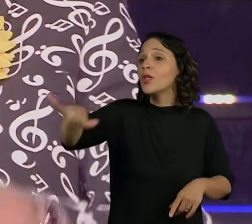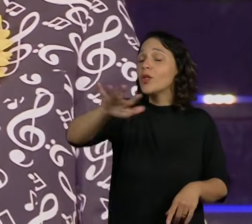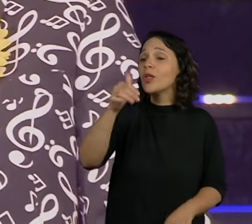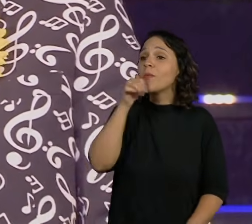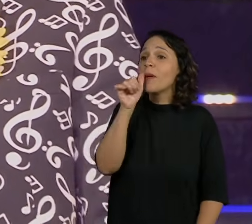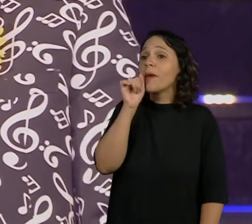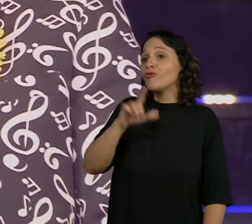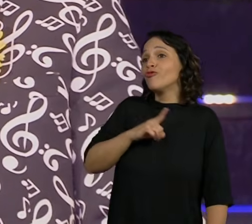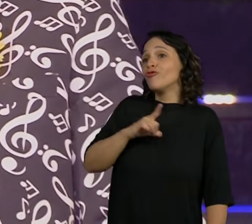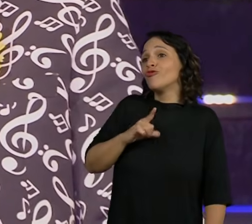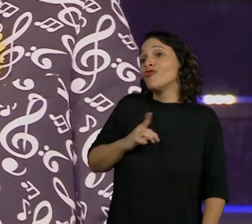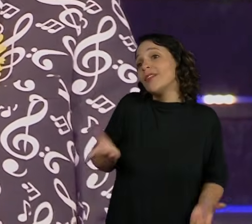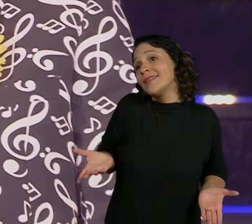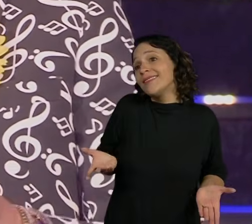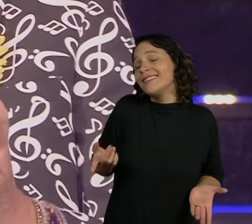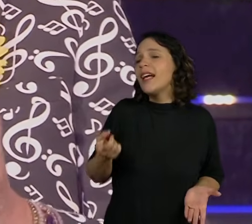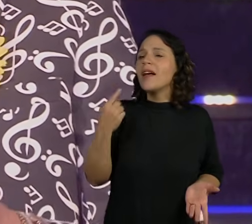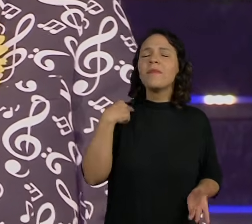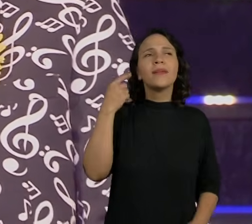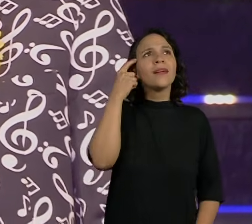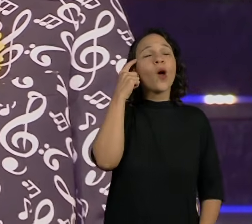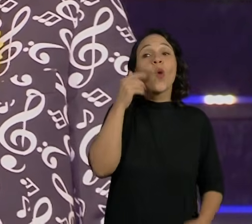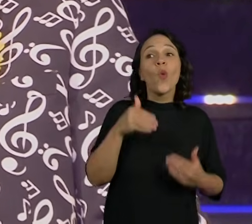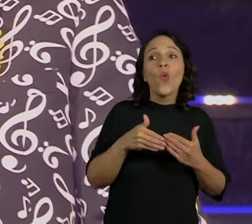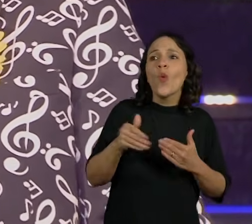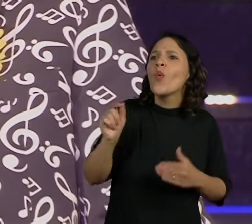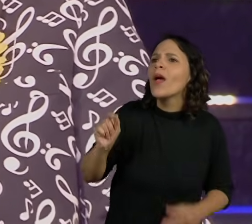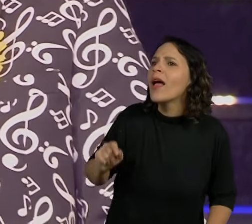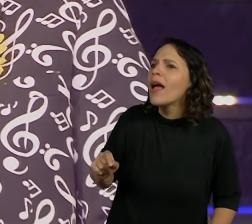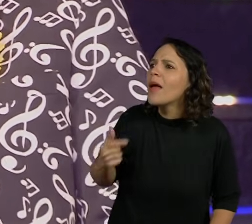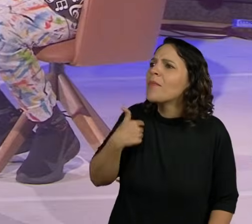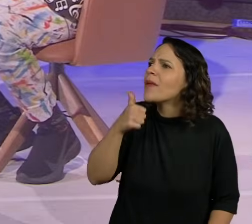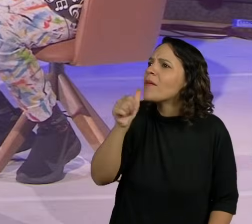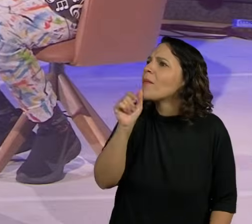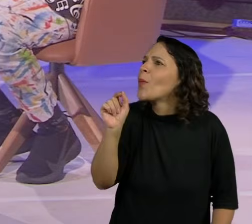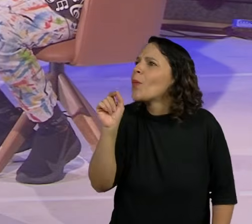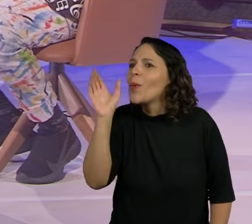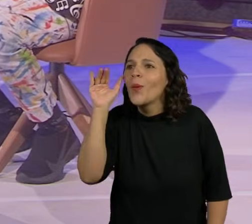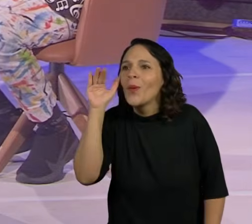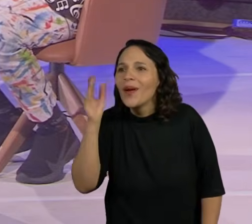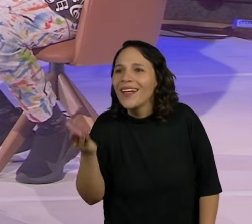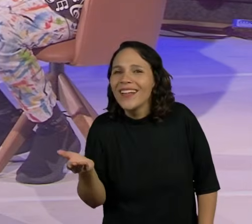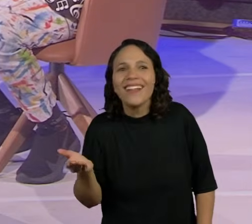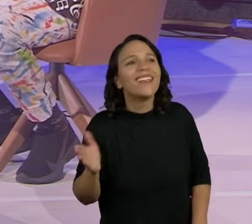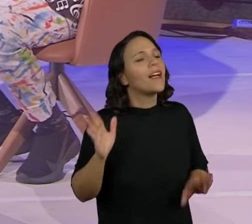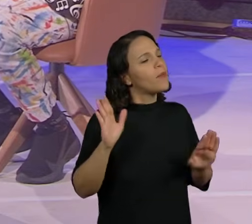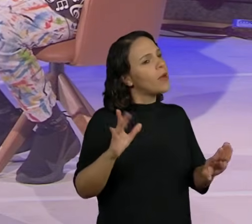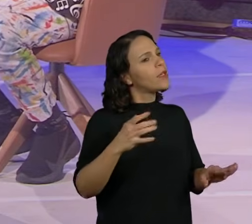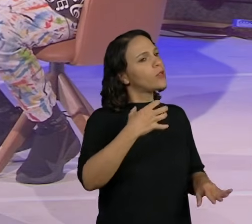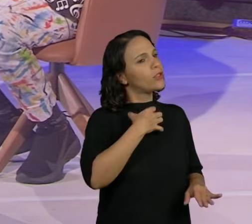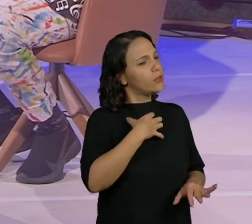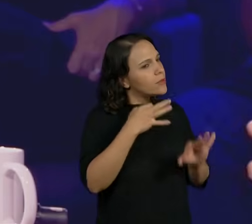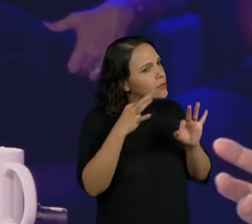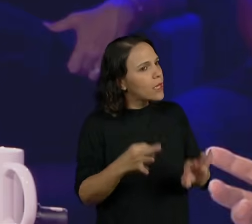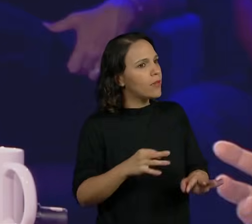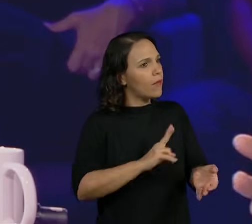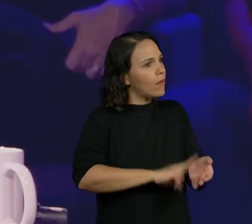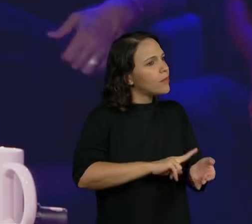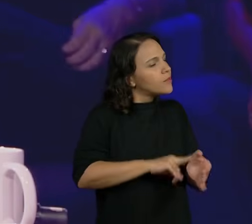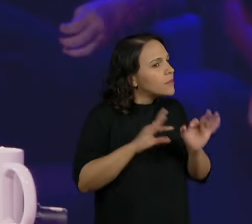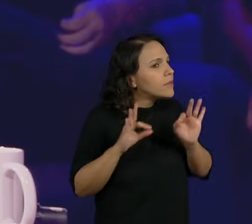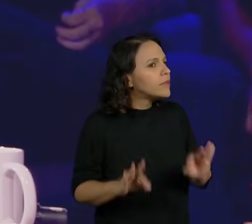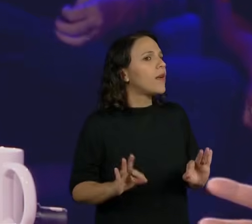liga na letra da música para saber o que vai dar, né? Mas tem o ritmo certo, o jeito certo, a maneira certa